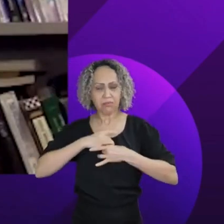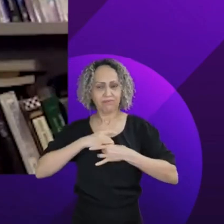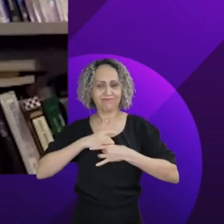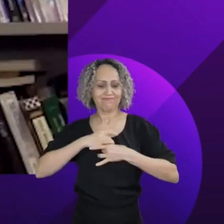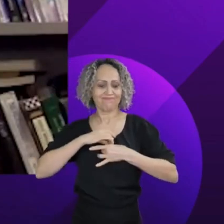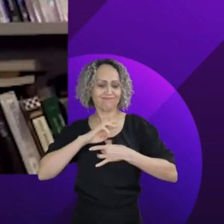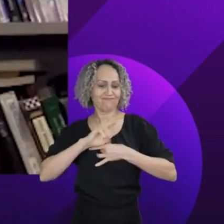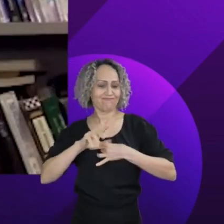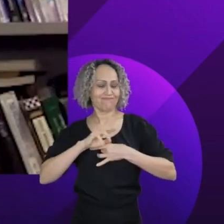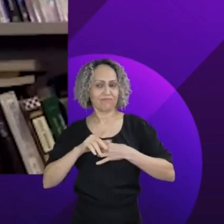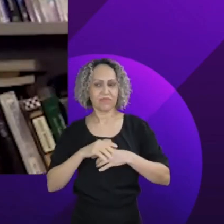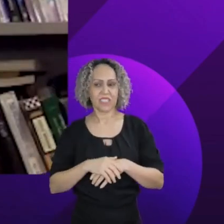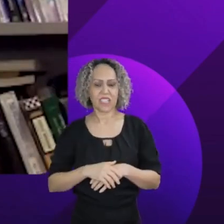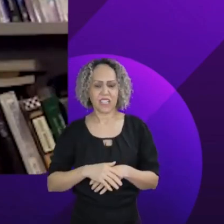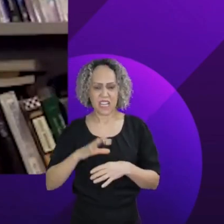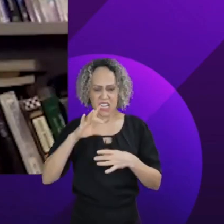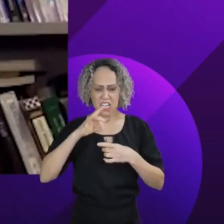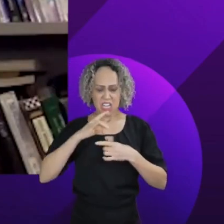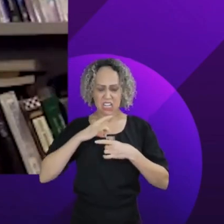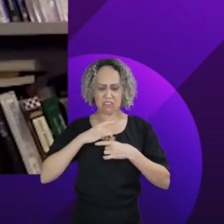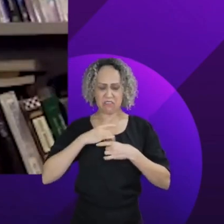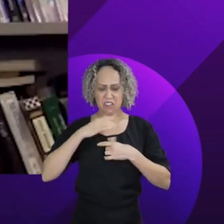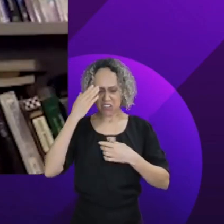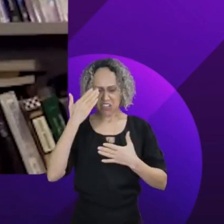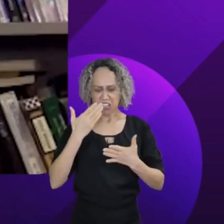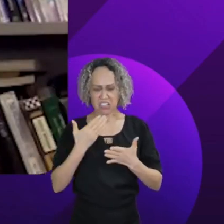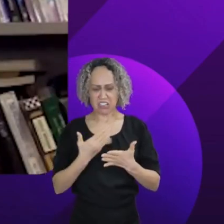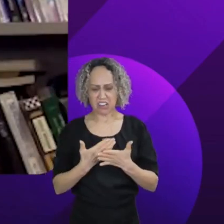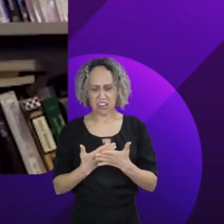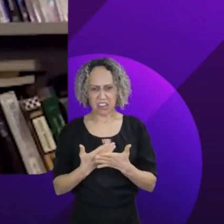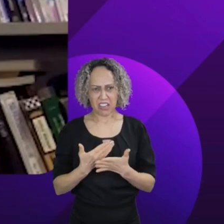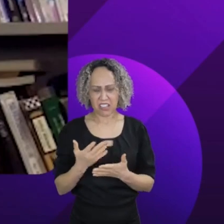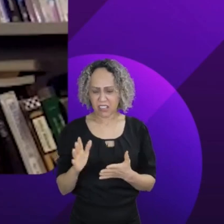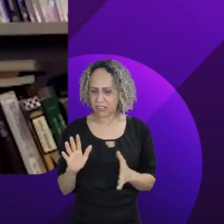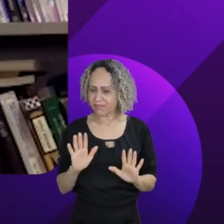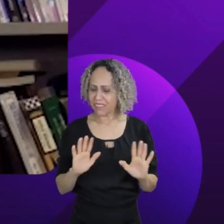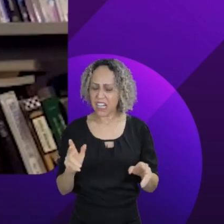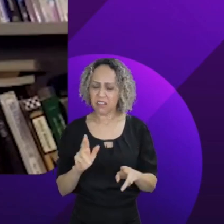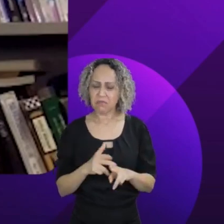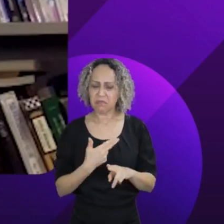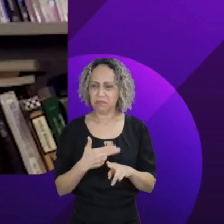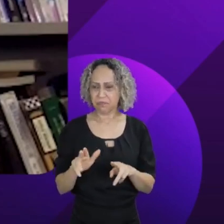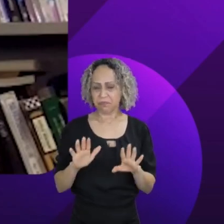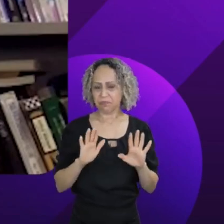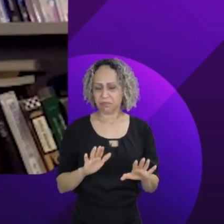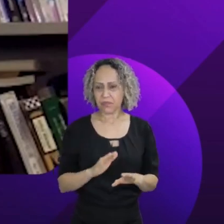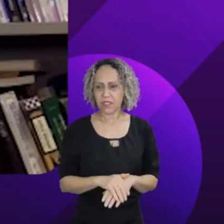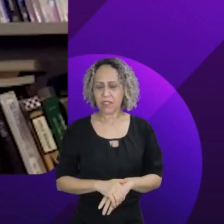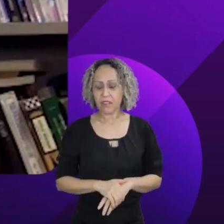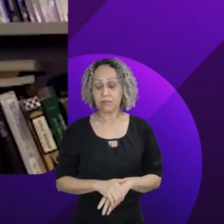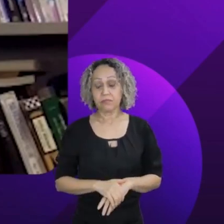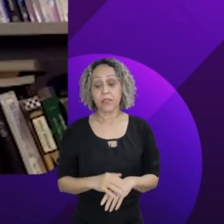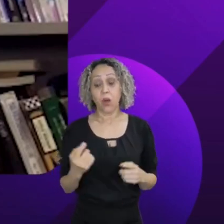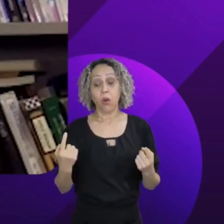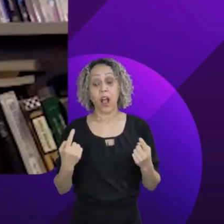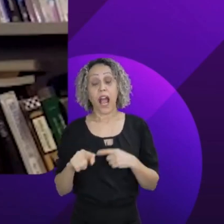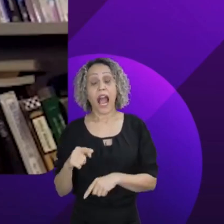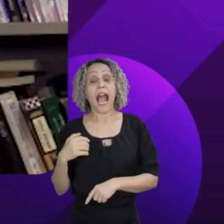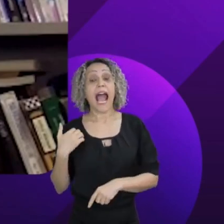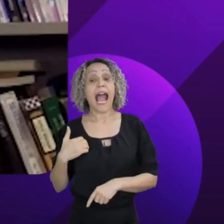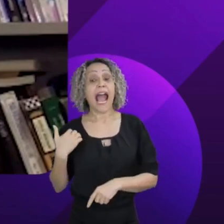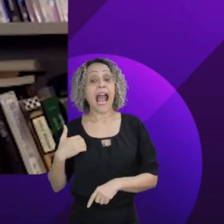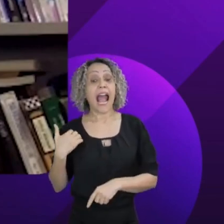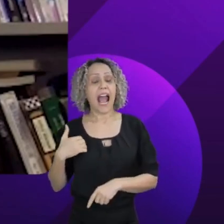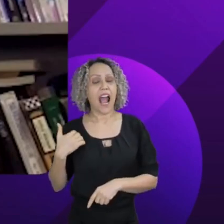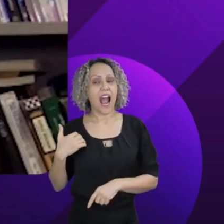esse tipo de crença popular, não, de modo algum, né? Ao contrário das crenças populares, a raiva, ela não